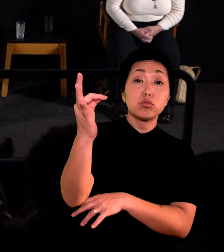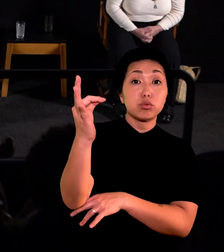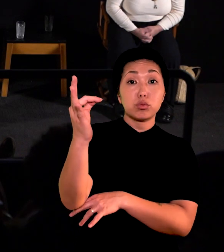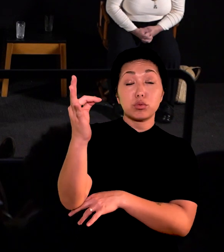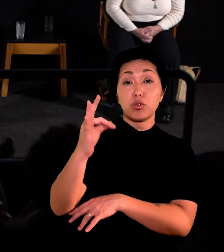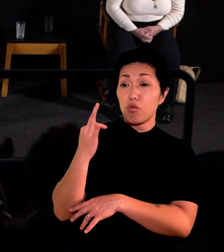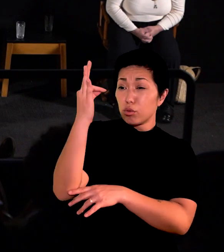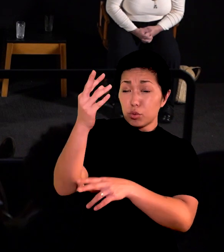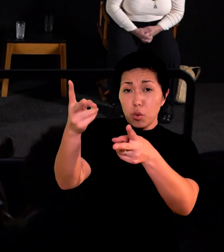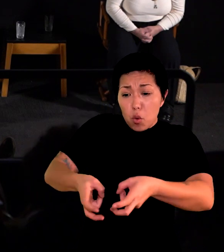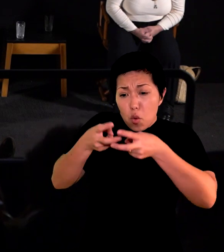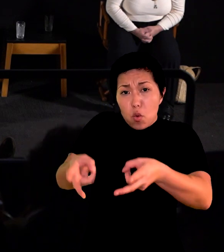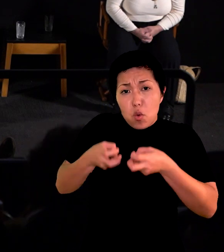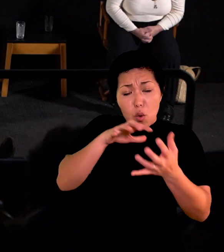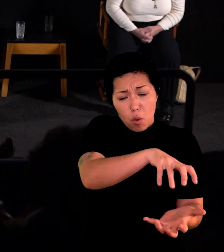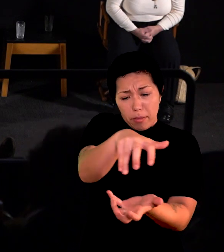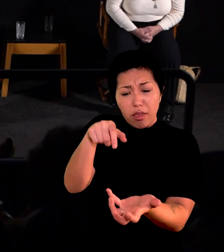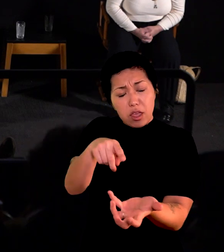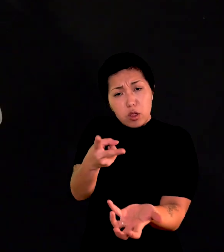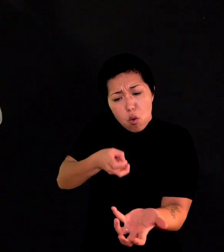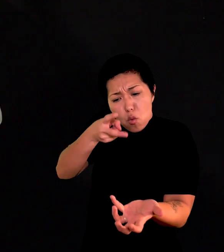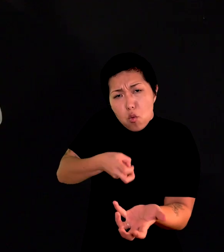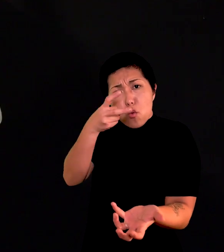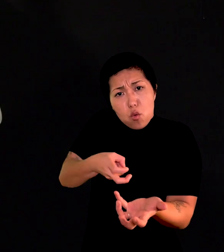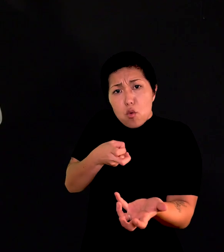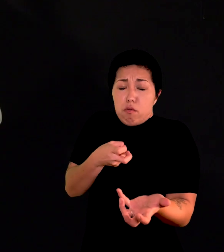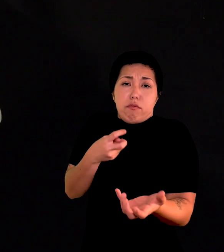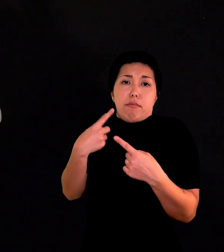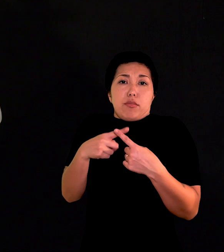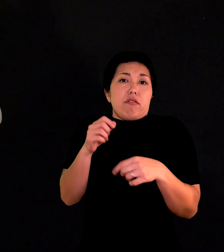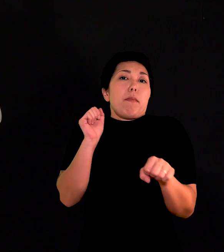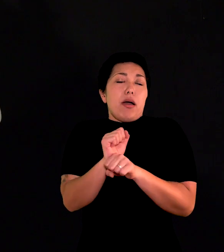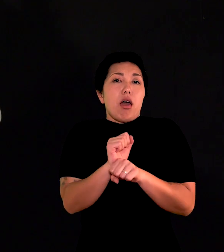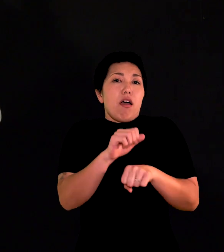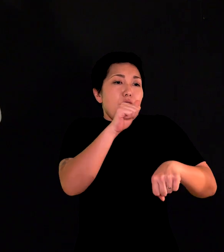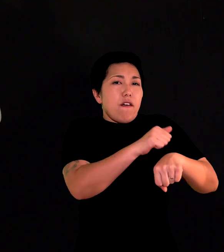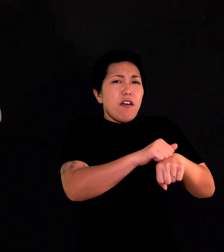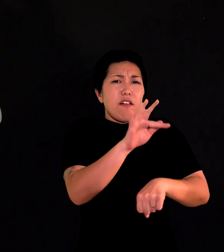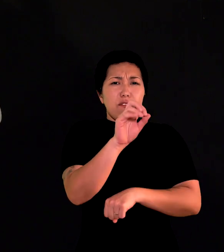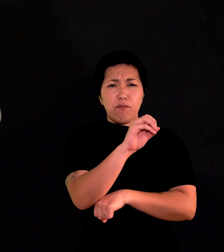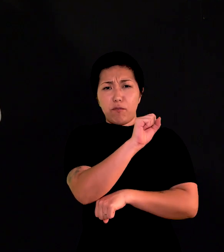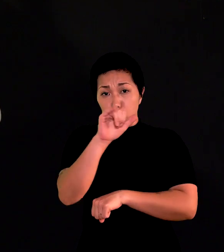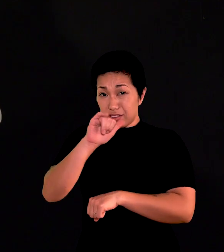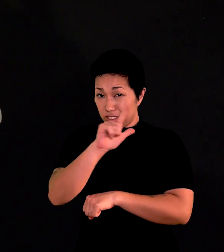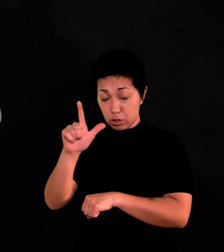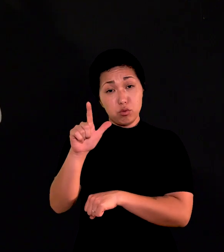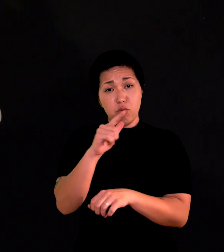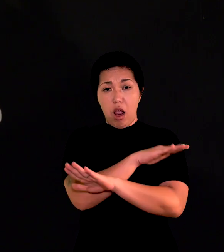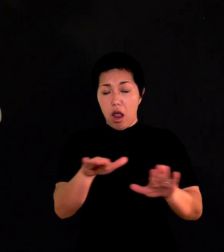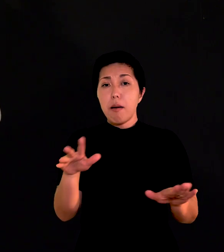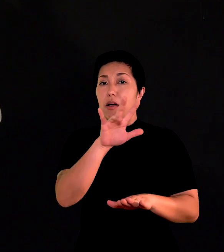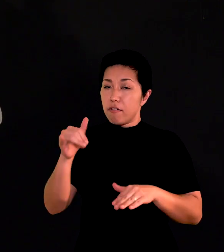que a gente tem para o futuro? É continuar extraindo deste planeta, já que vamos parar de extrair fóssil, porque isso aí